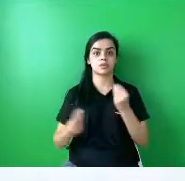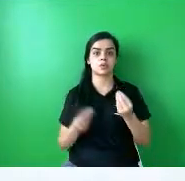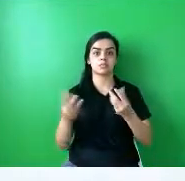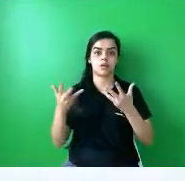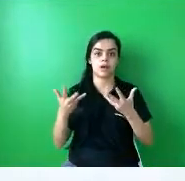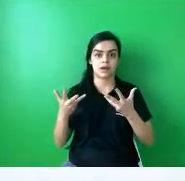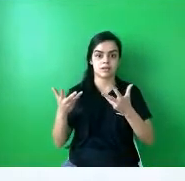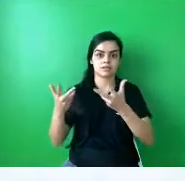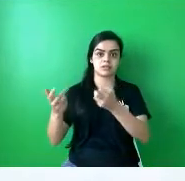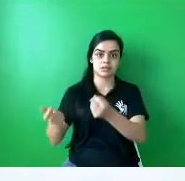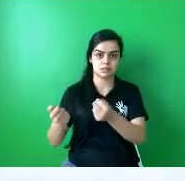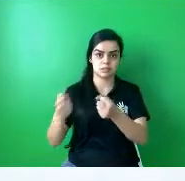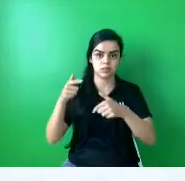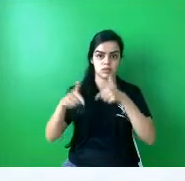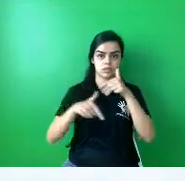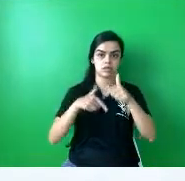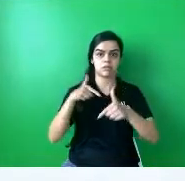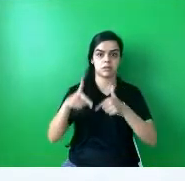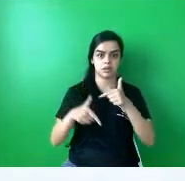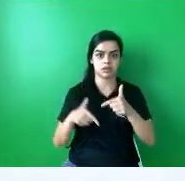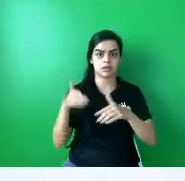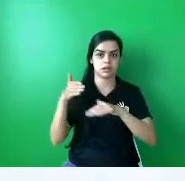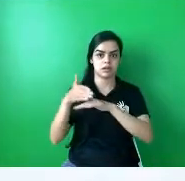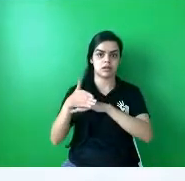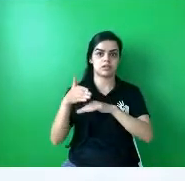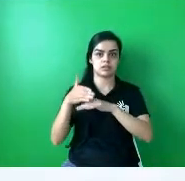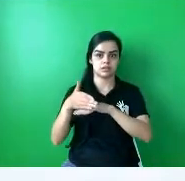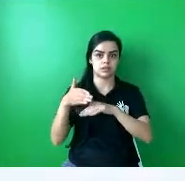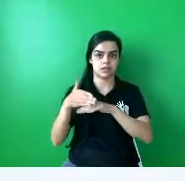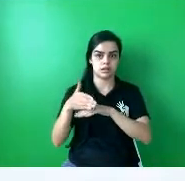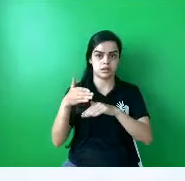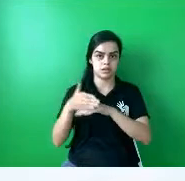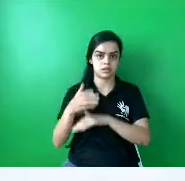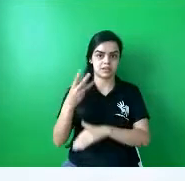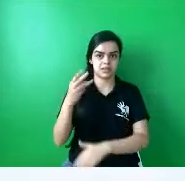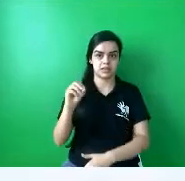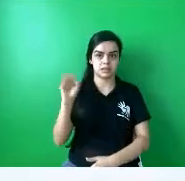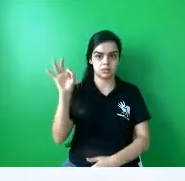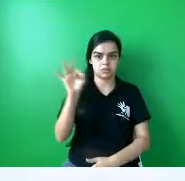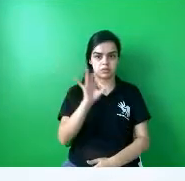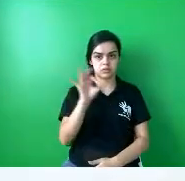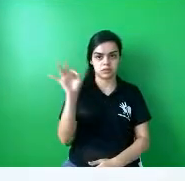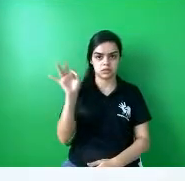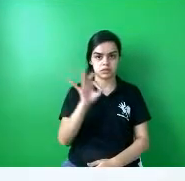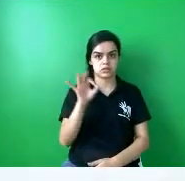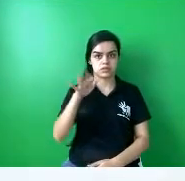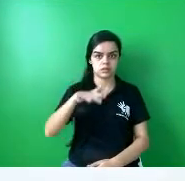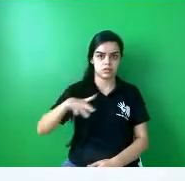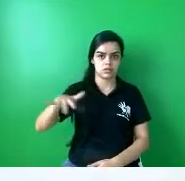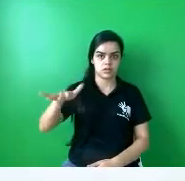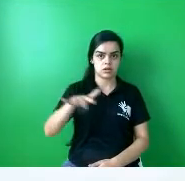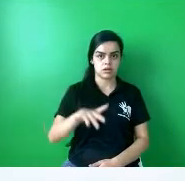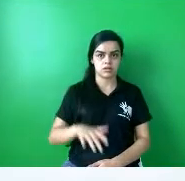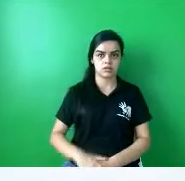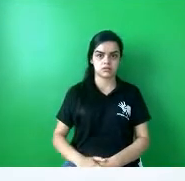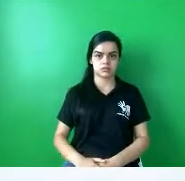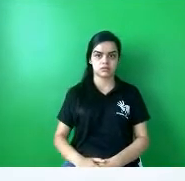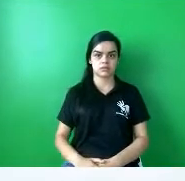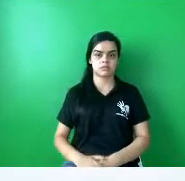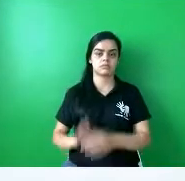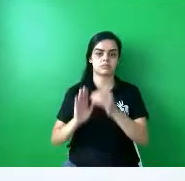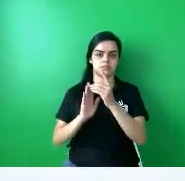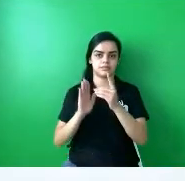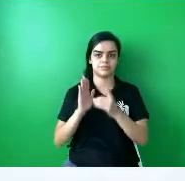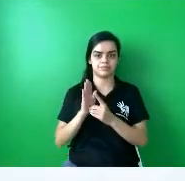recepção desses trabalhadores que terão acesso a esses 30% de espaços que serão disponibilizados pelo